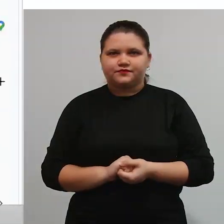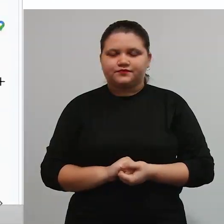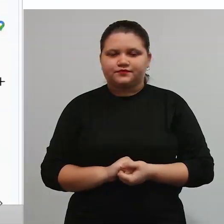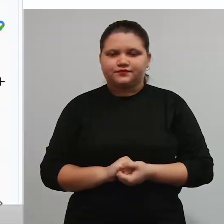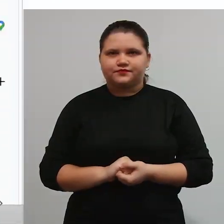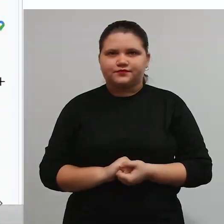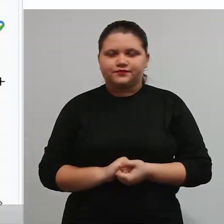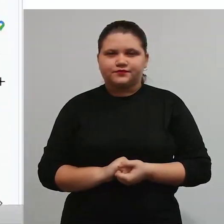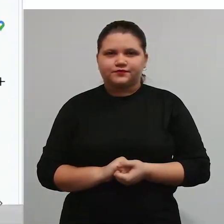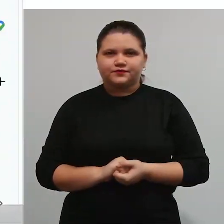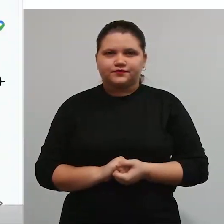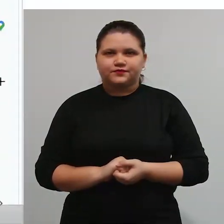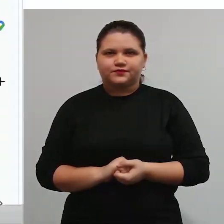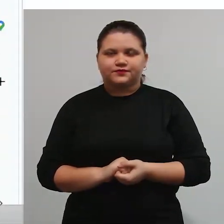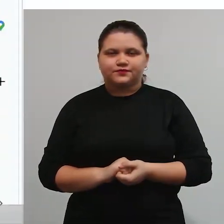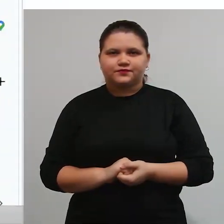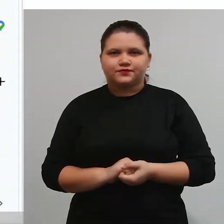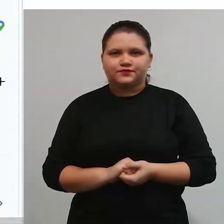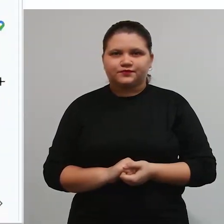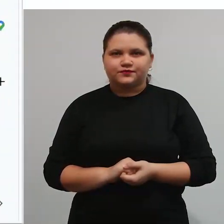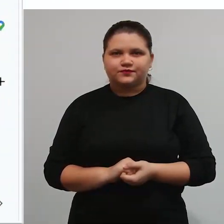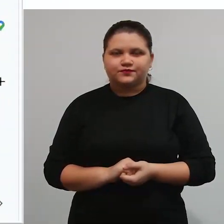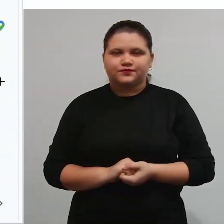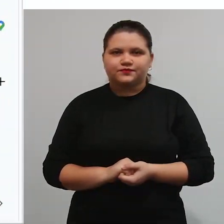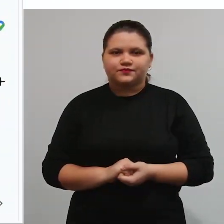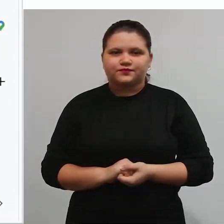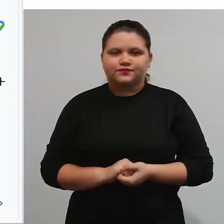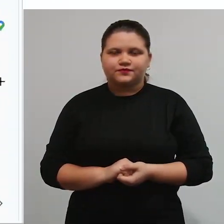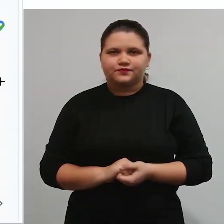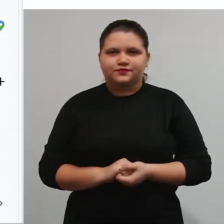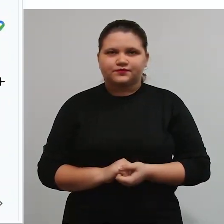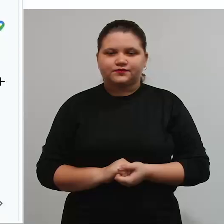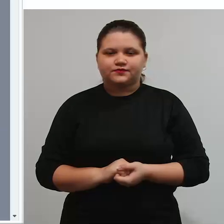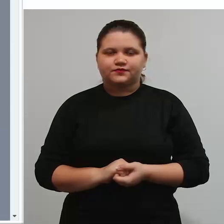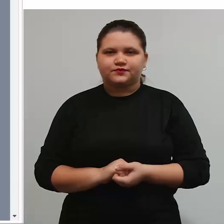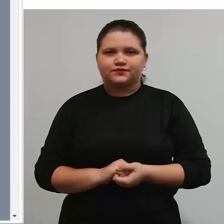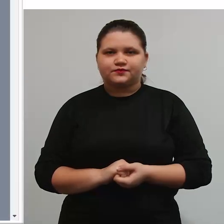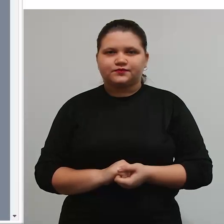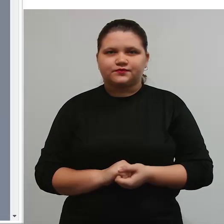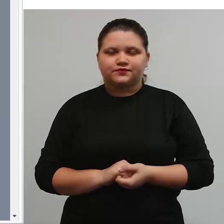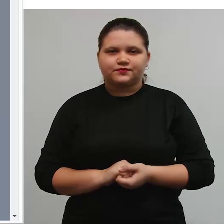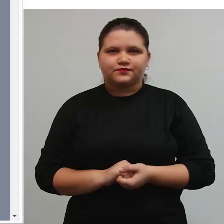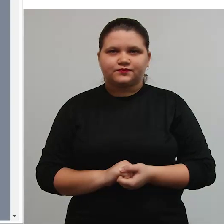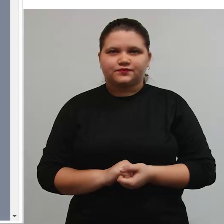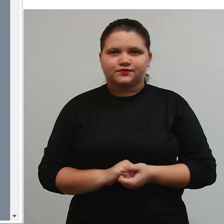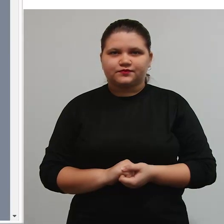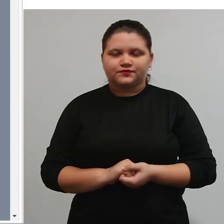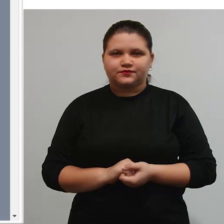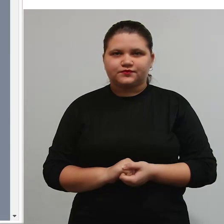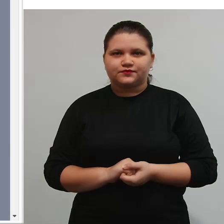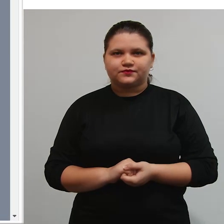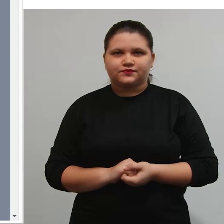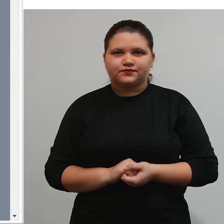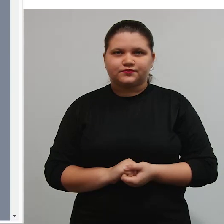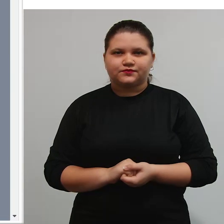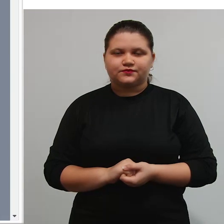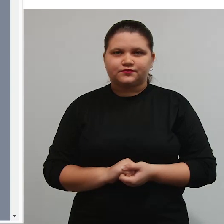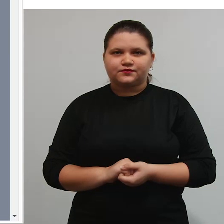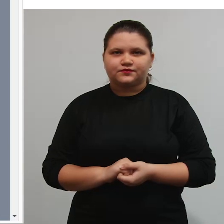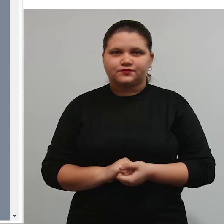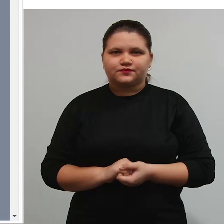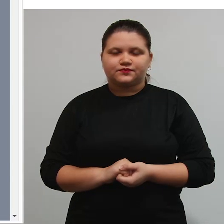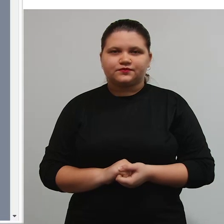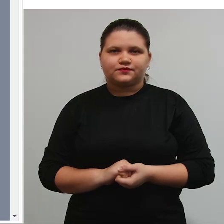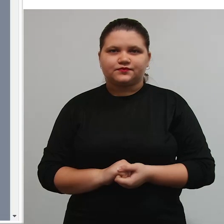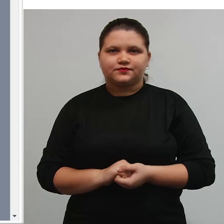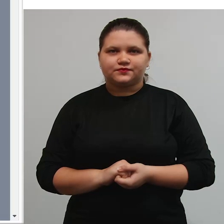essa referência, tá? Então, vou lá, qual foi o texto que eu escrevi aqui? Vamos lá, deixa eu ver se eu consigo copiar aqui o texto. O